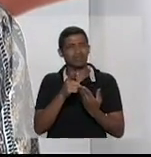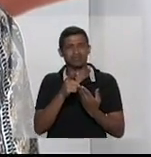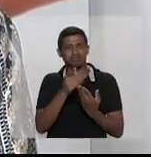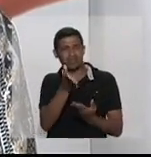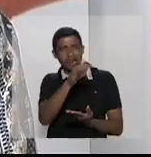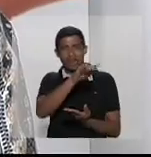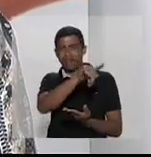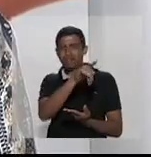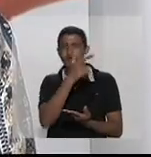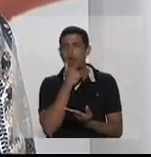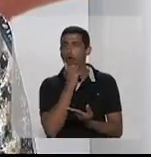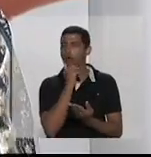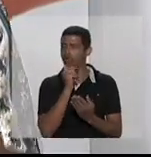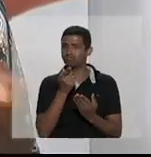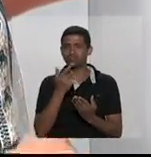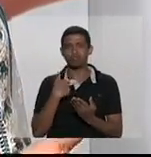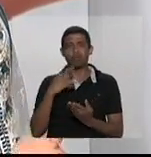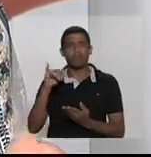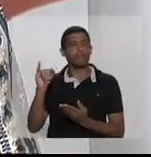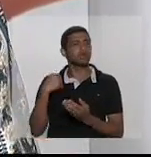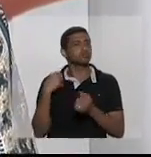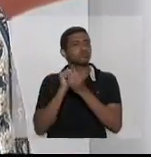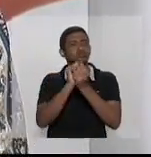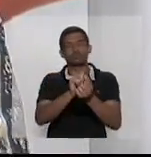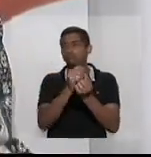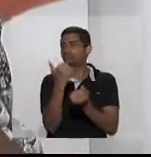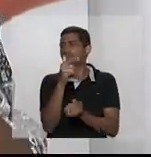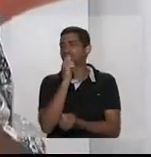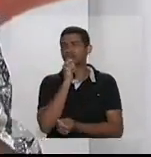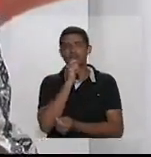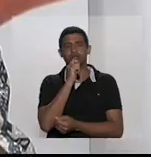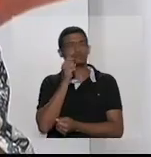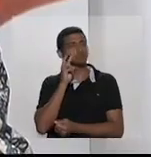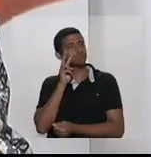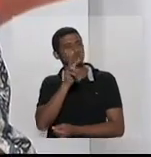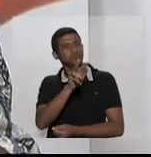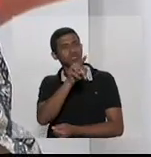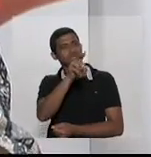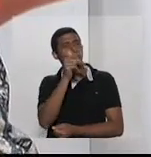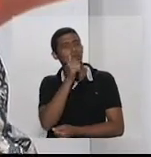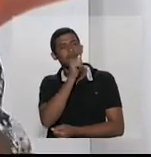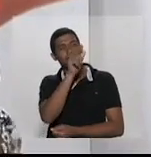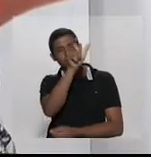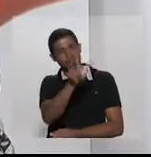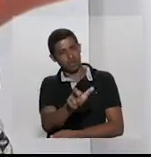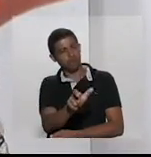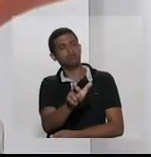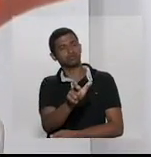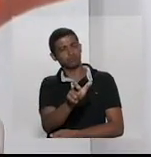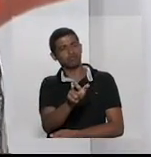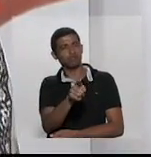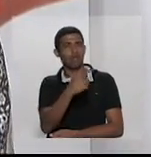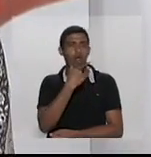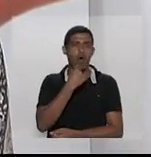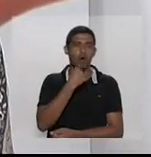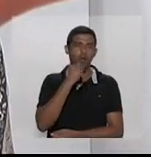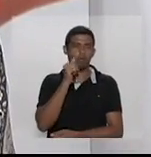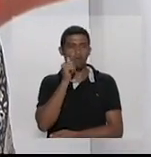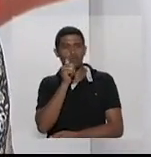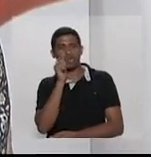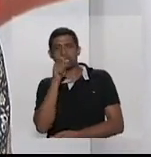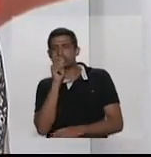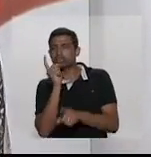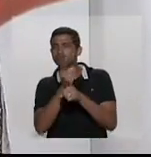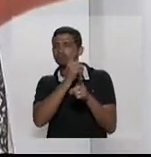masculino muito forte, assim, muito presente. Eu cresci sem pai, então eu conseguia ver nessa mulher um homem e uma mulher ao mesmo tempo. E isso